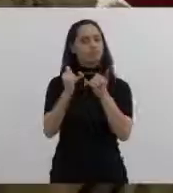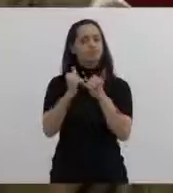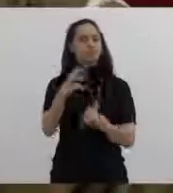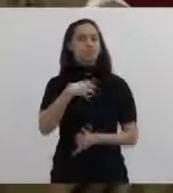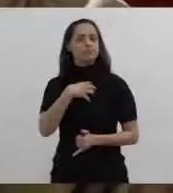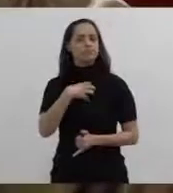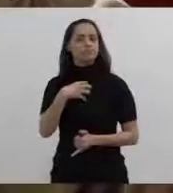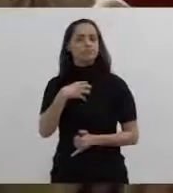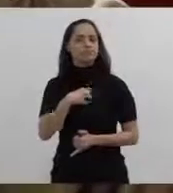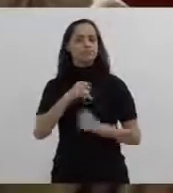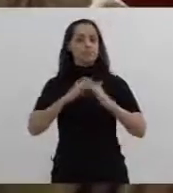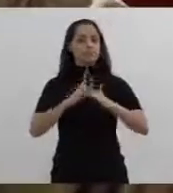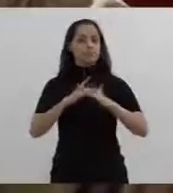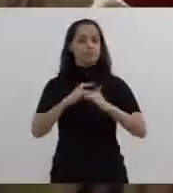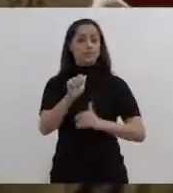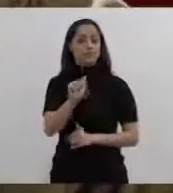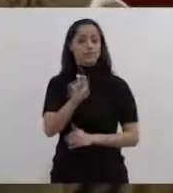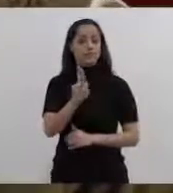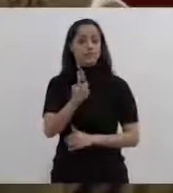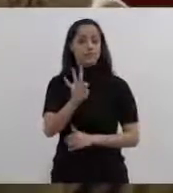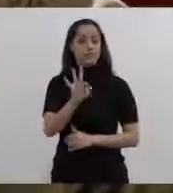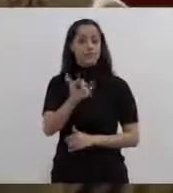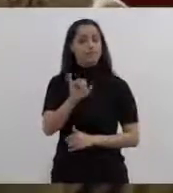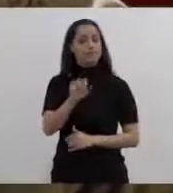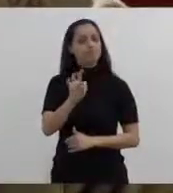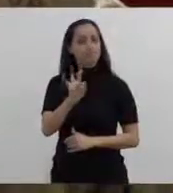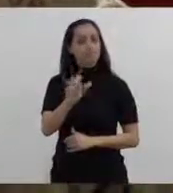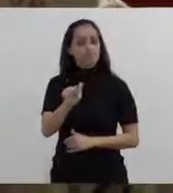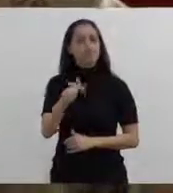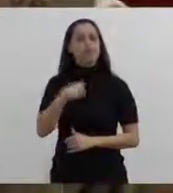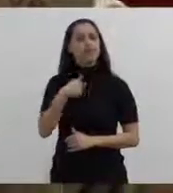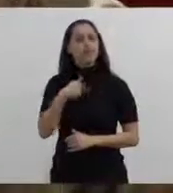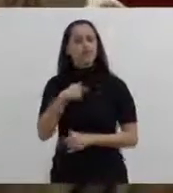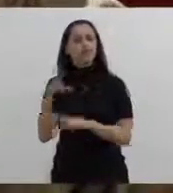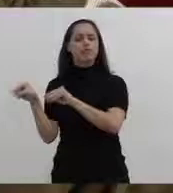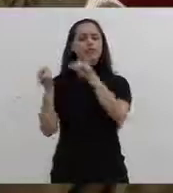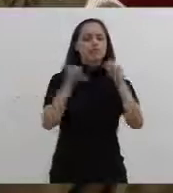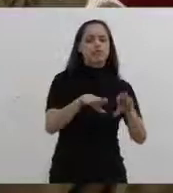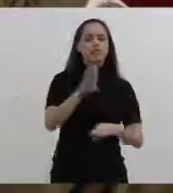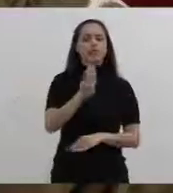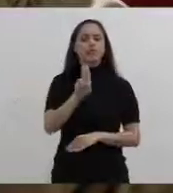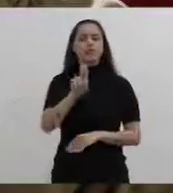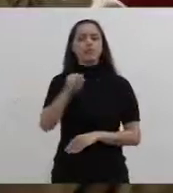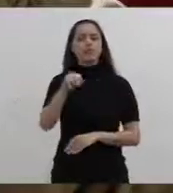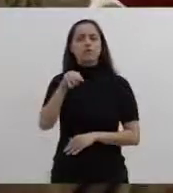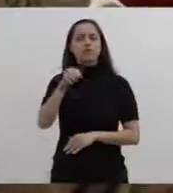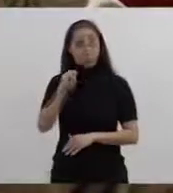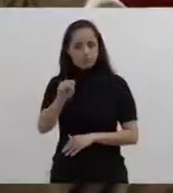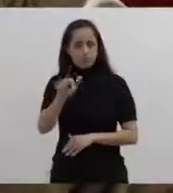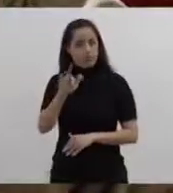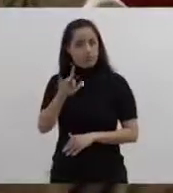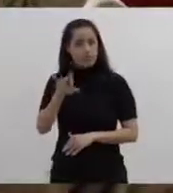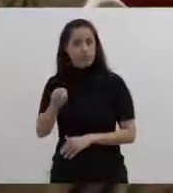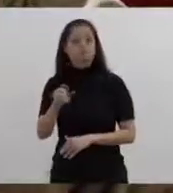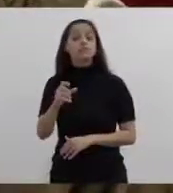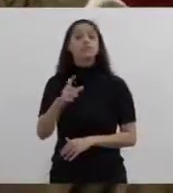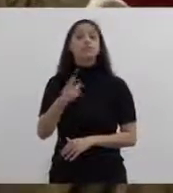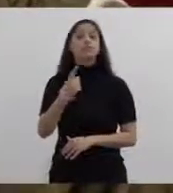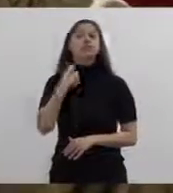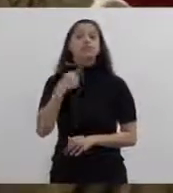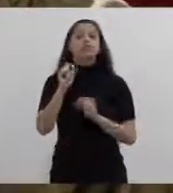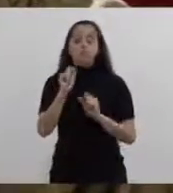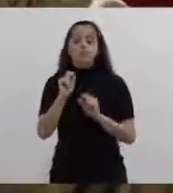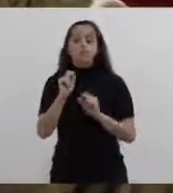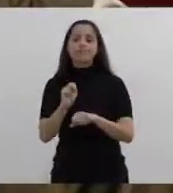Dizem que apresenta algumas condutas de autista. Isso, aqui na cidade de Buenos Aires, foi um empecilho ou